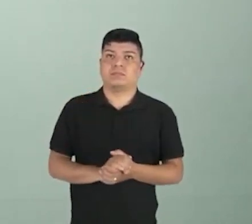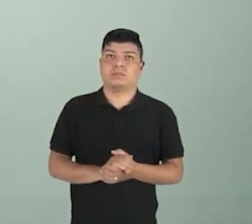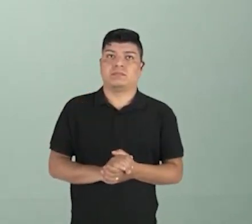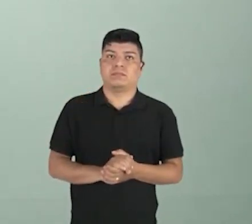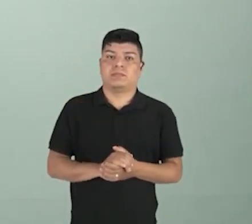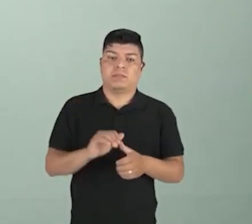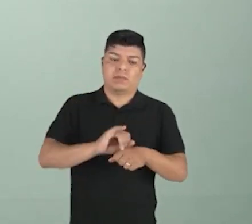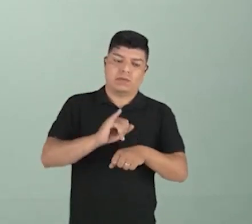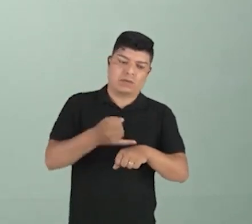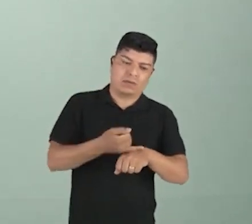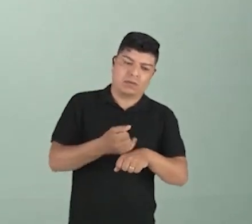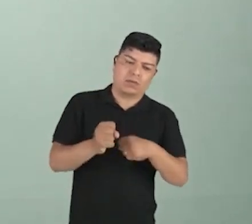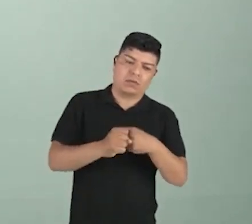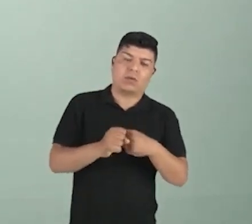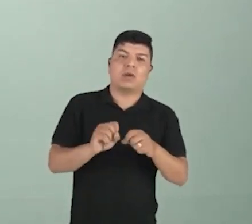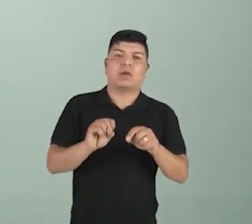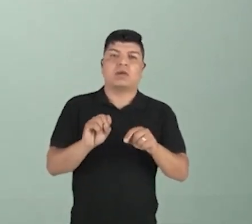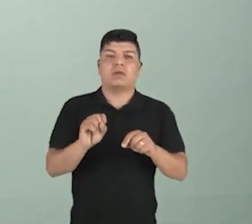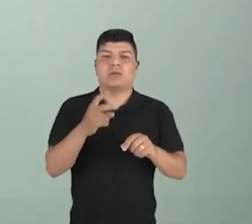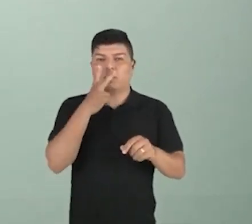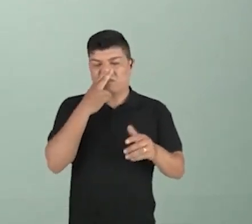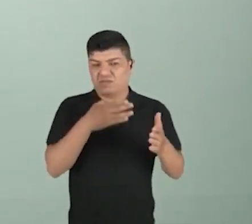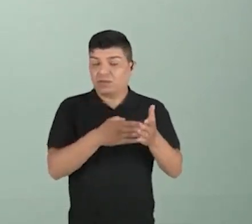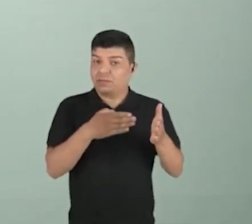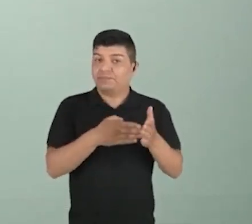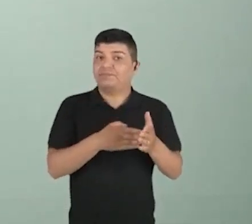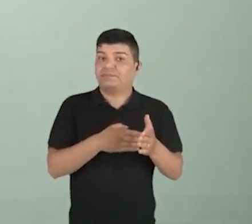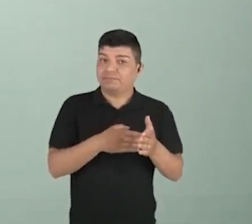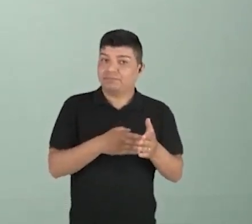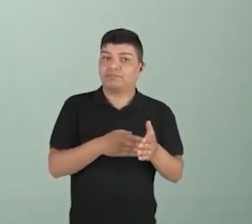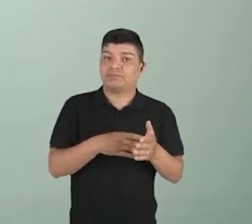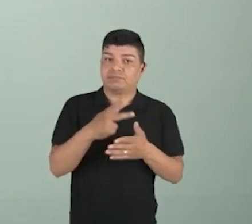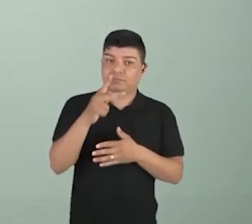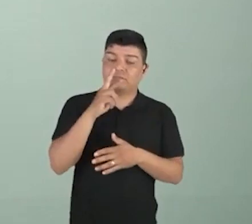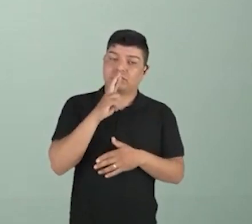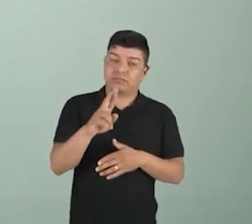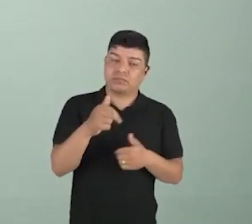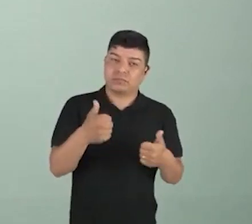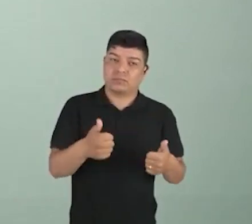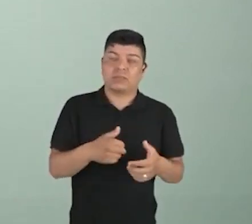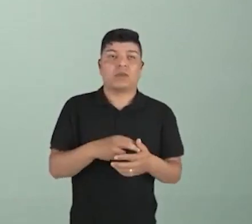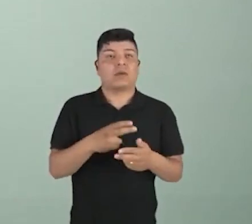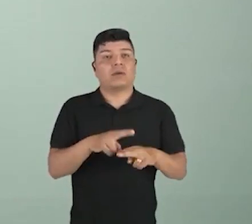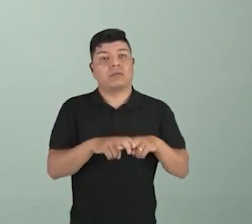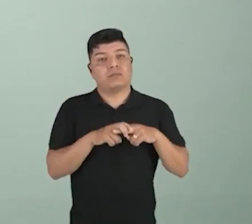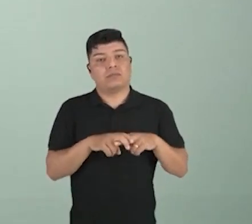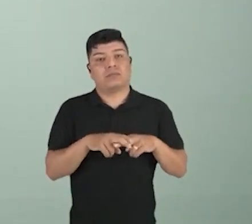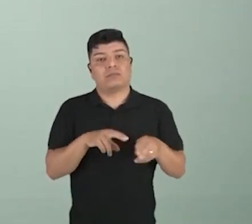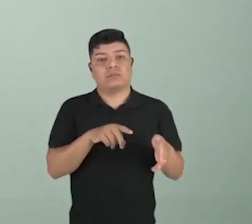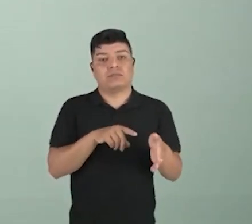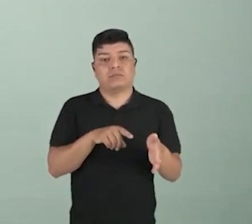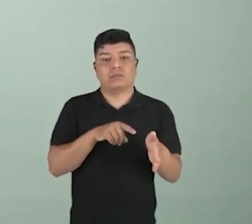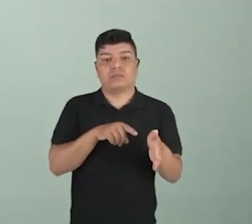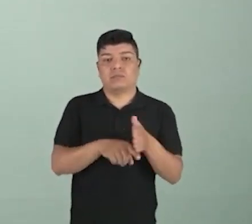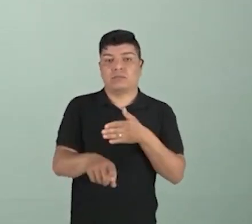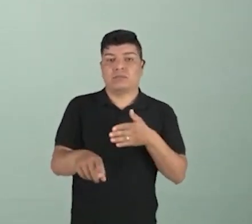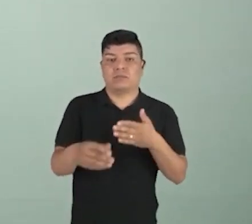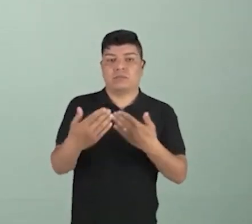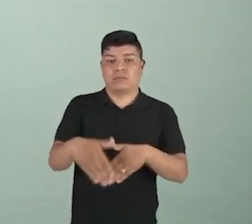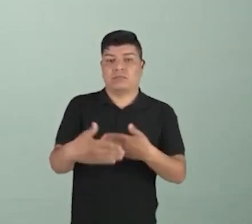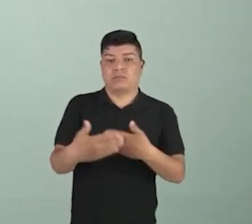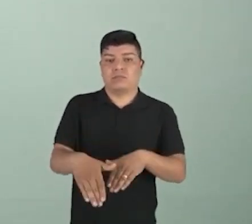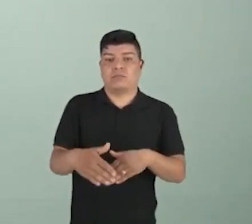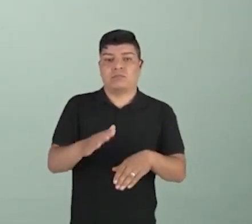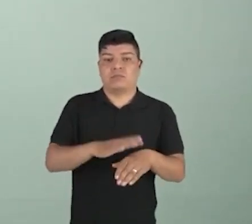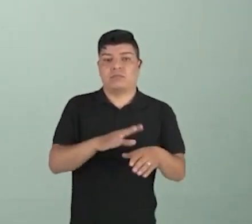se é adjetivo, se é substantivo, isso pode interferir na sua resposta. Então, a questão dentro das provas